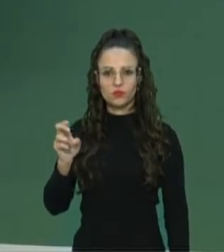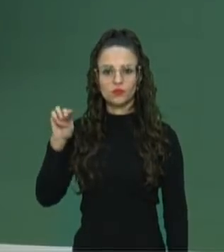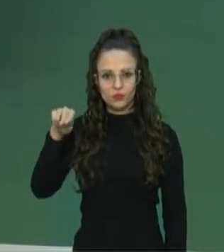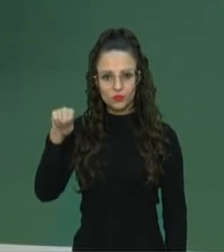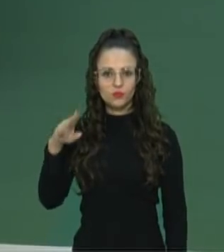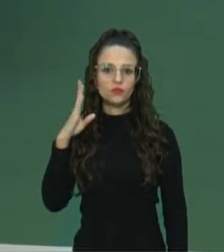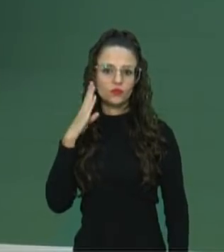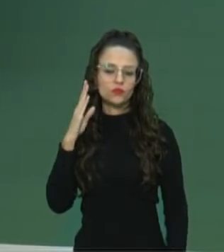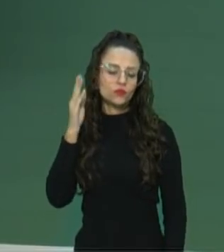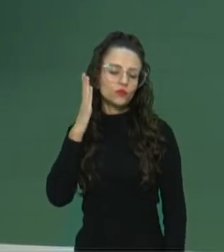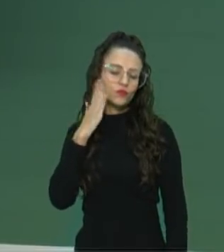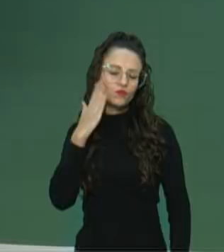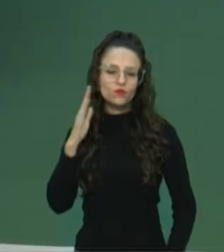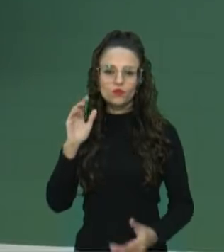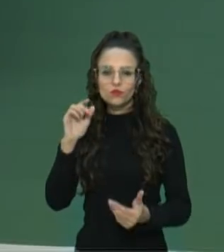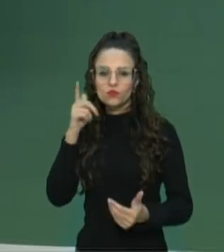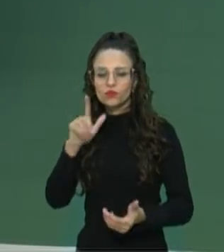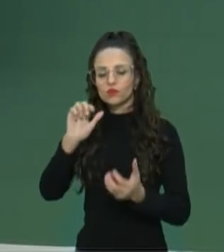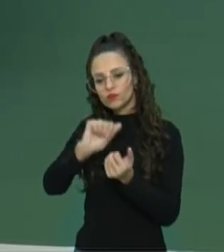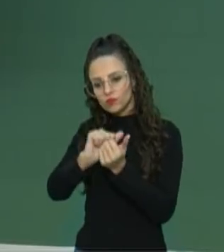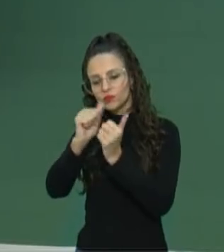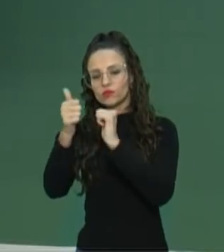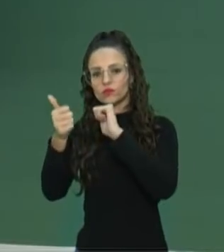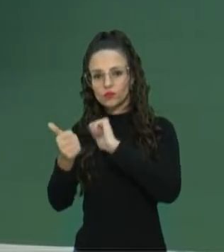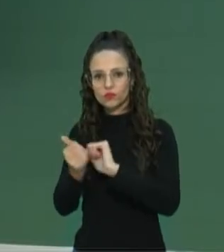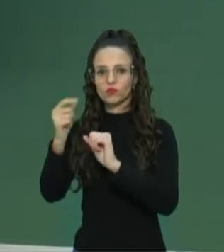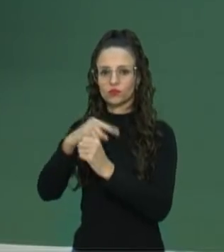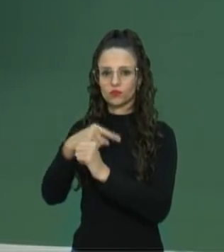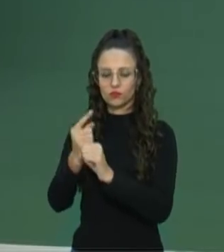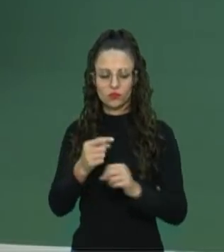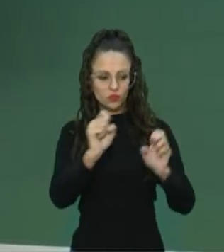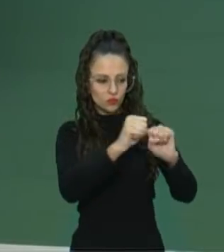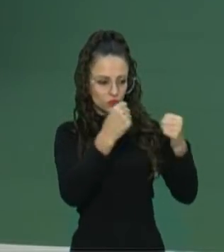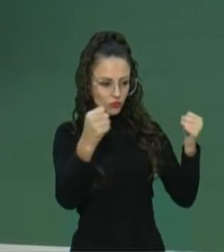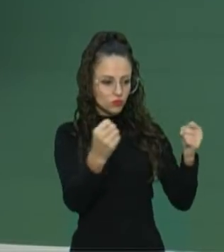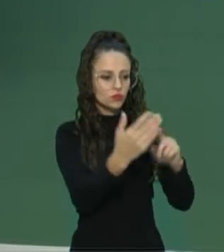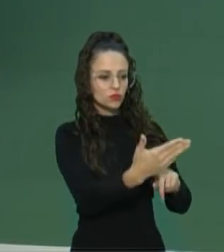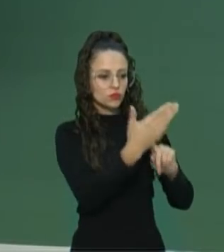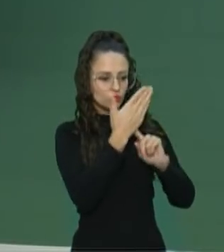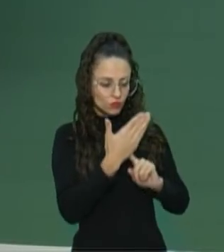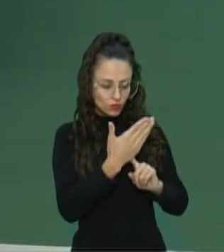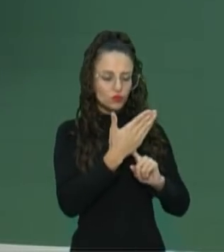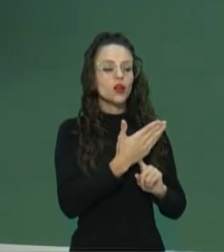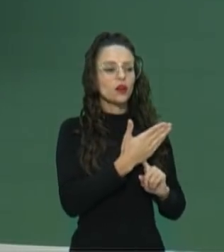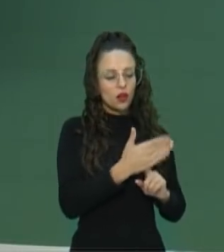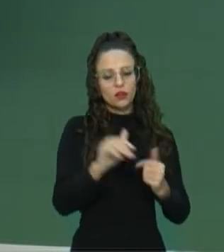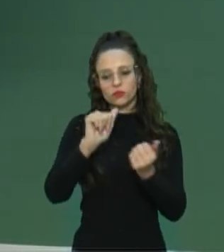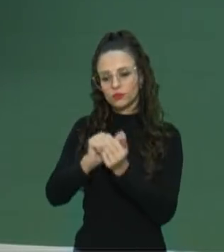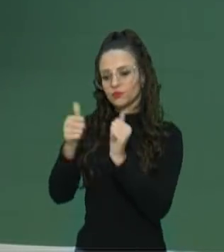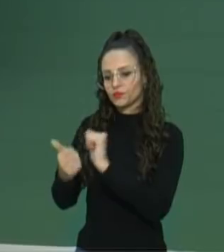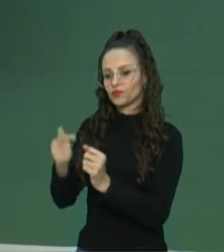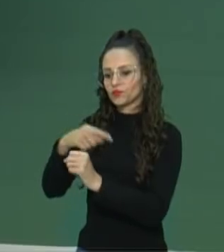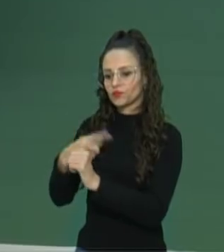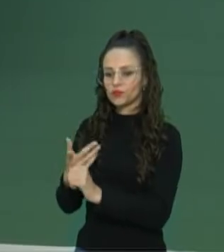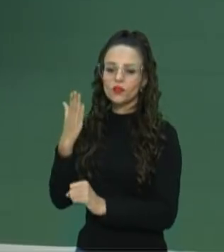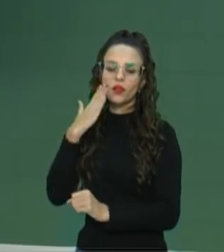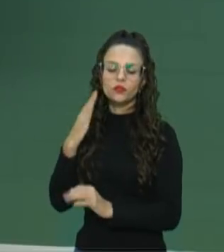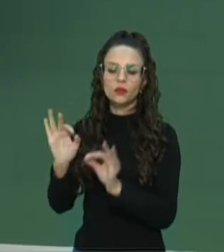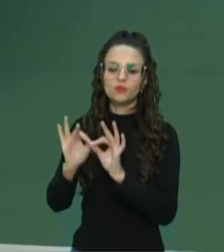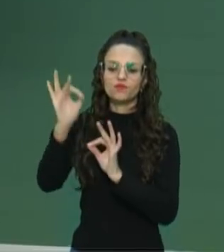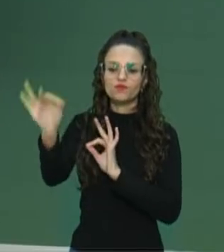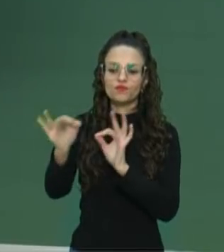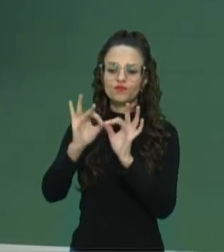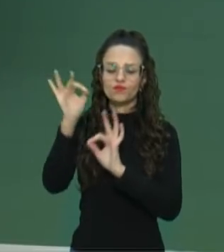consegue fazer essa associação no mapa, né? Ele consegue fazer essa associação através da medição que existe ao